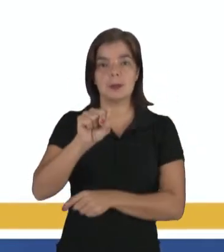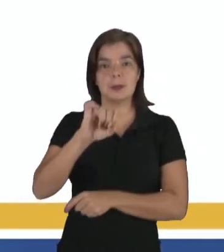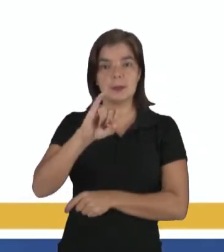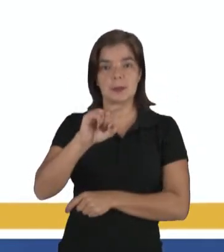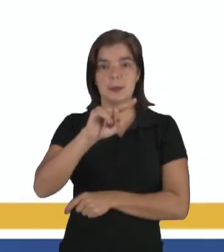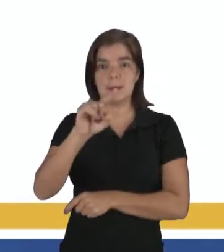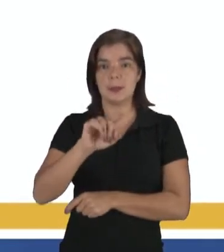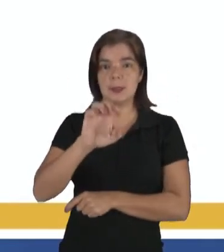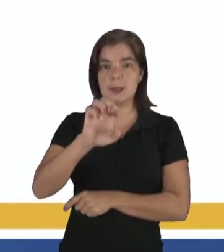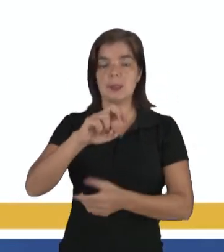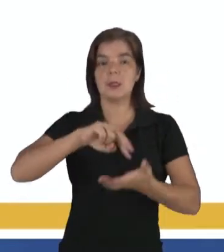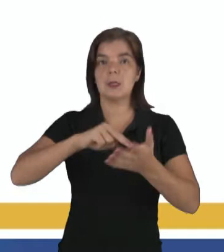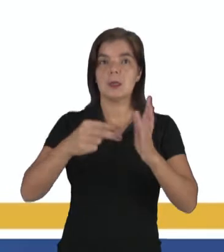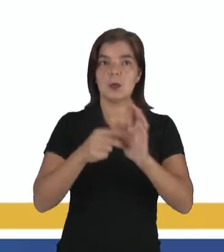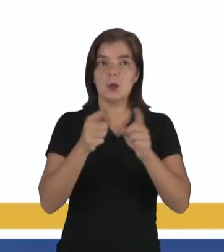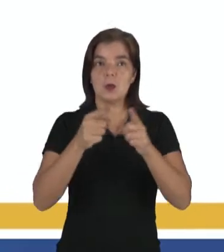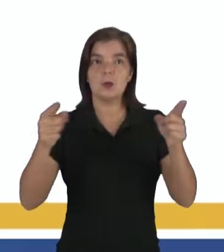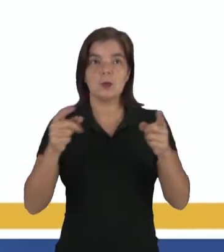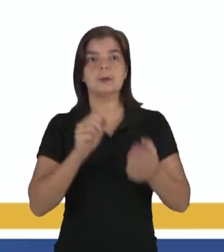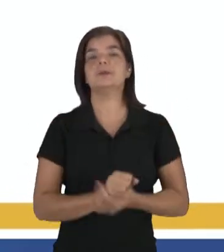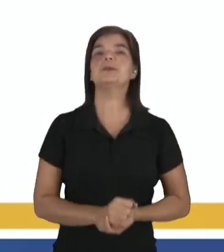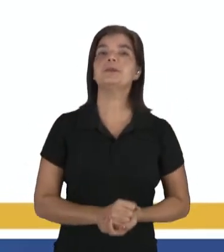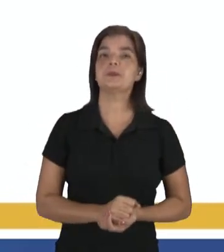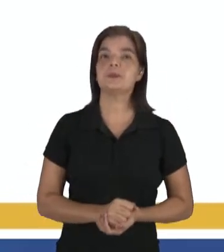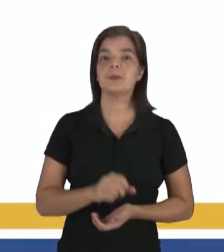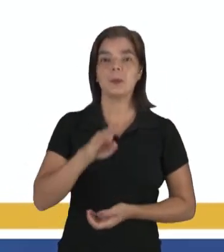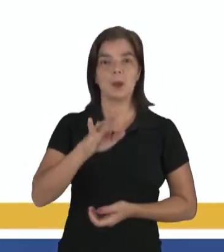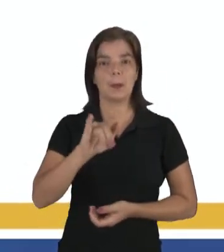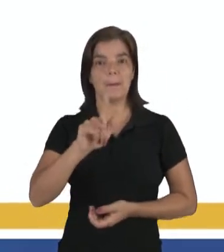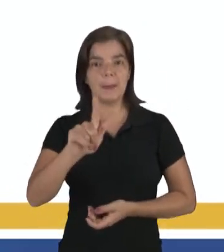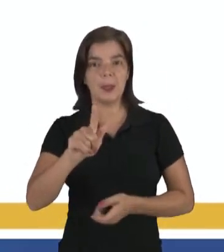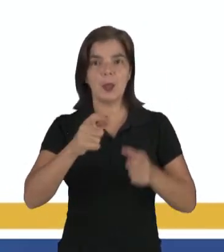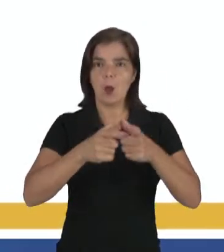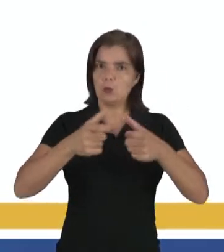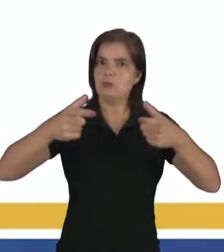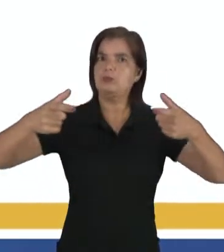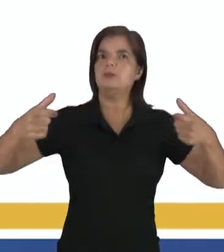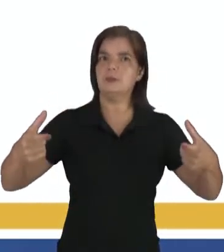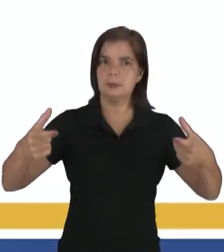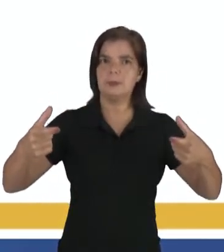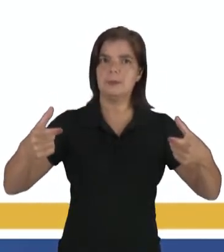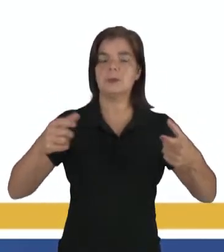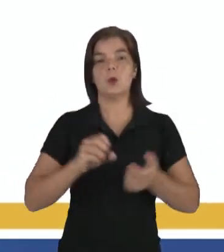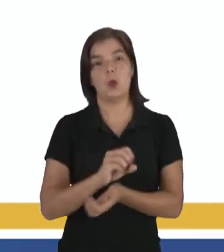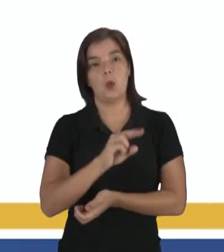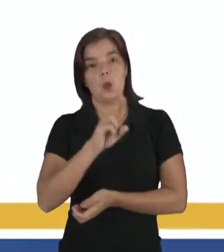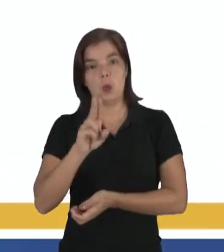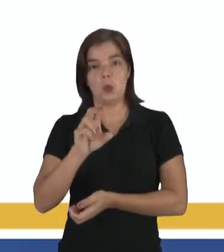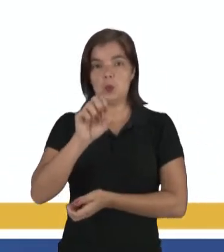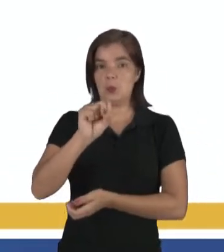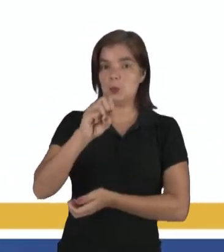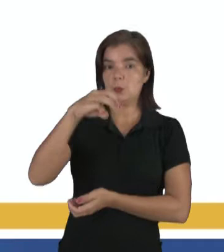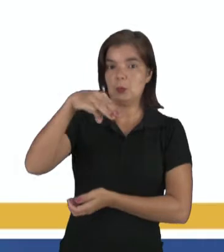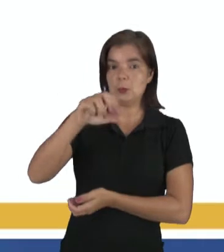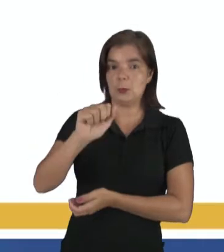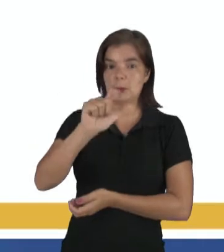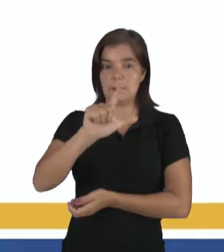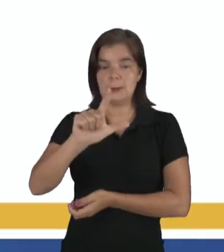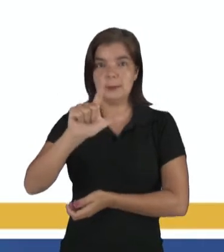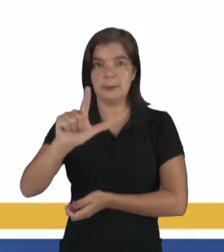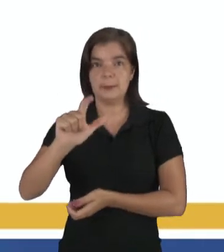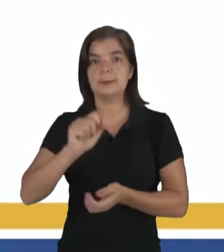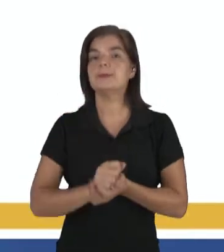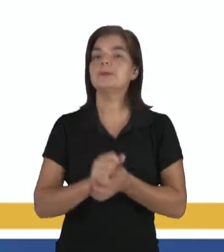que é tamanho é e your family Big a sua família é grande ou is